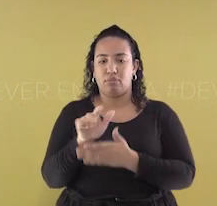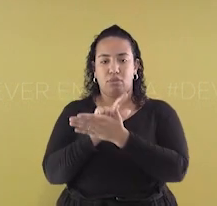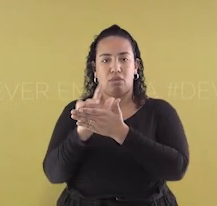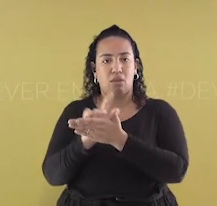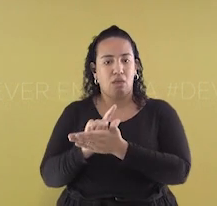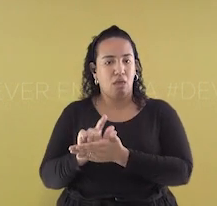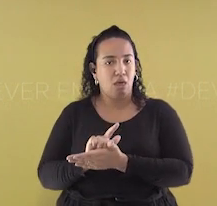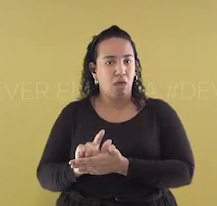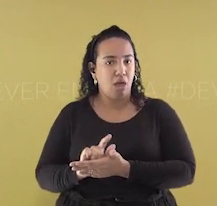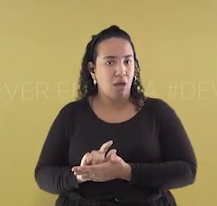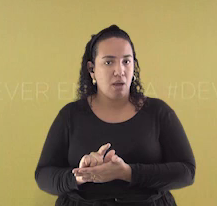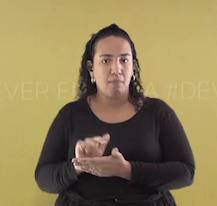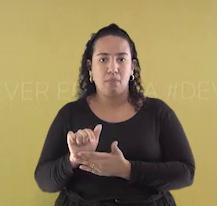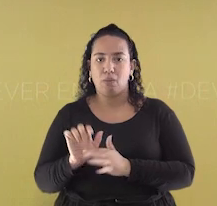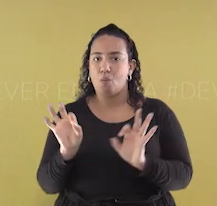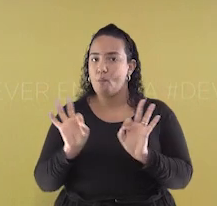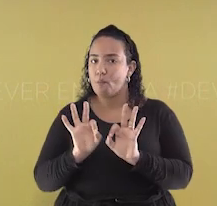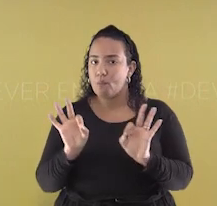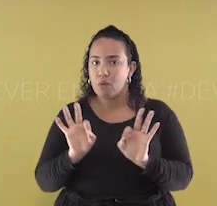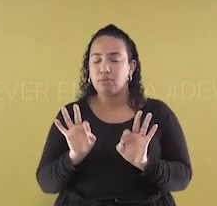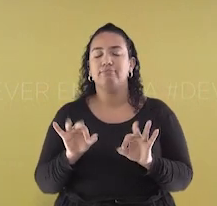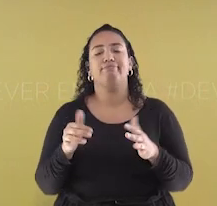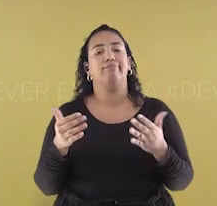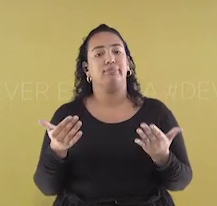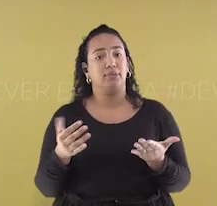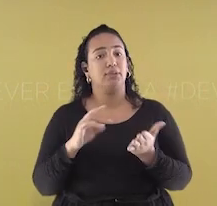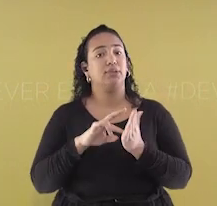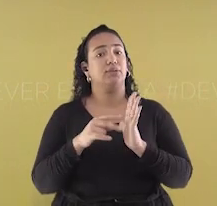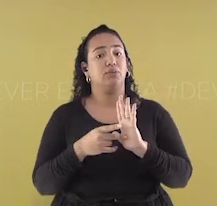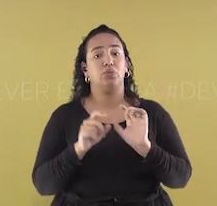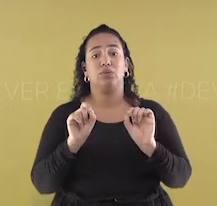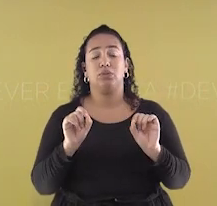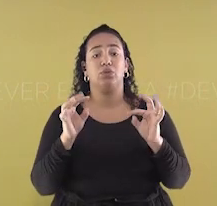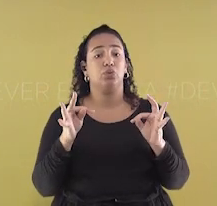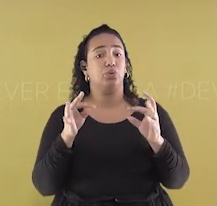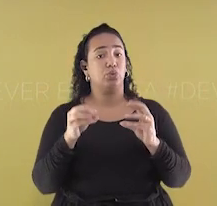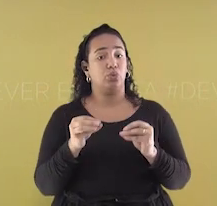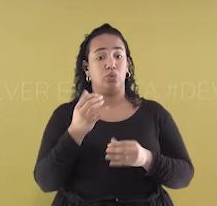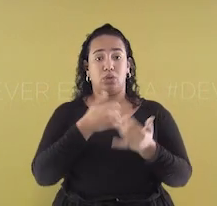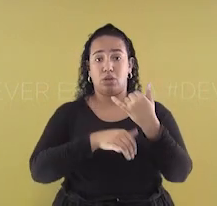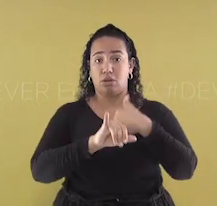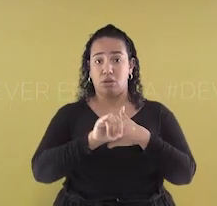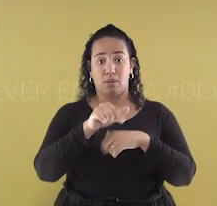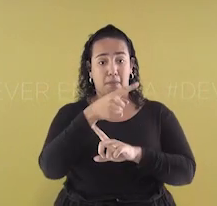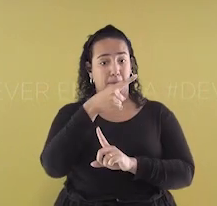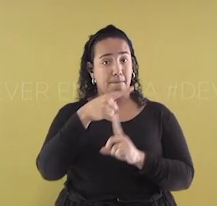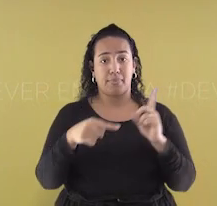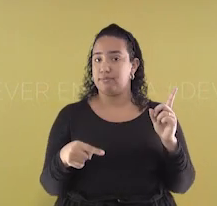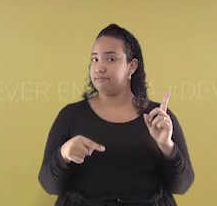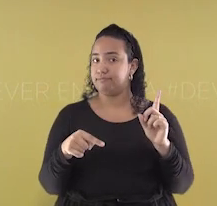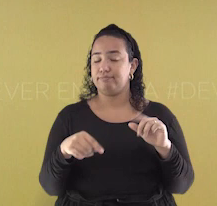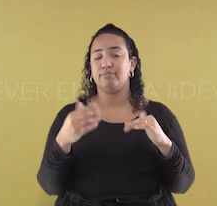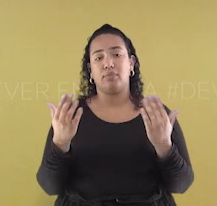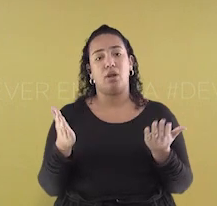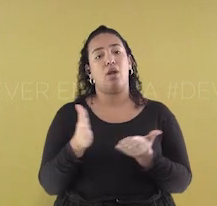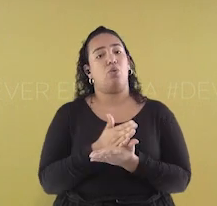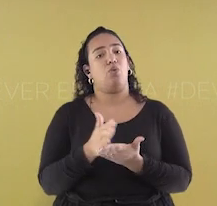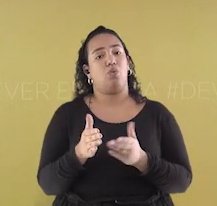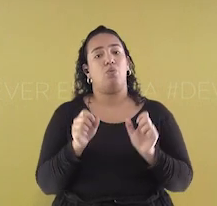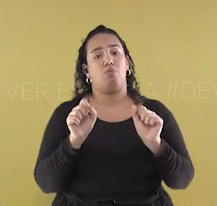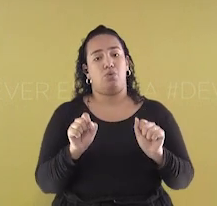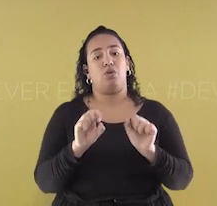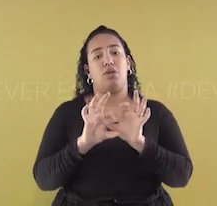correta. Após dizermos tudo isso, não quer dizer que todos os agrotóxicos sejam proibidos. Alguns são